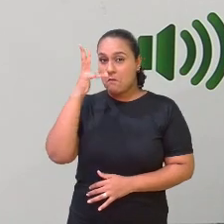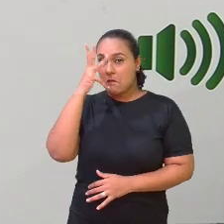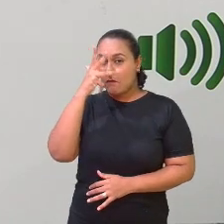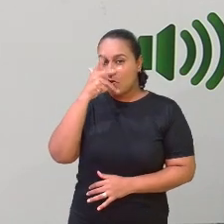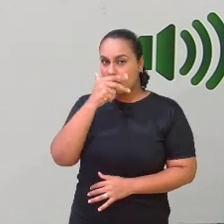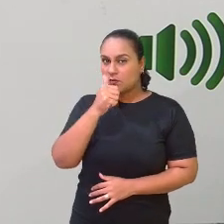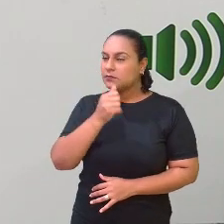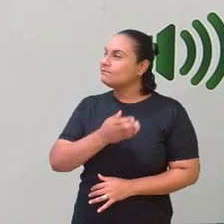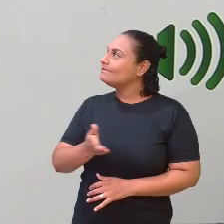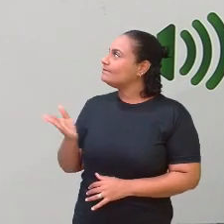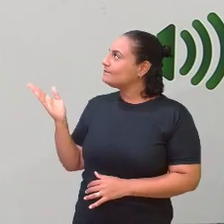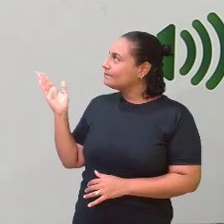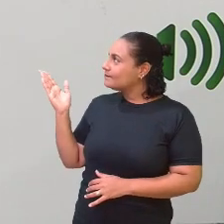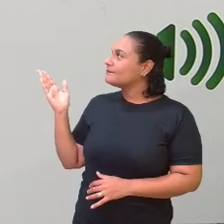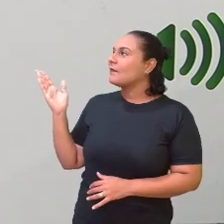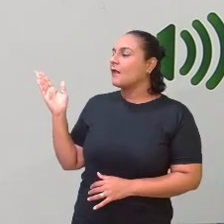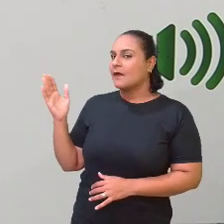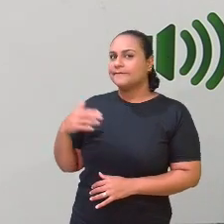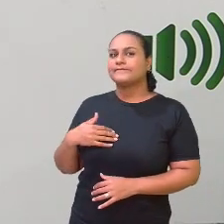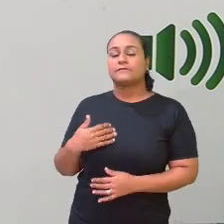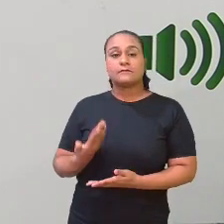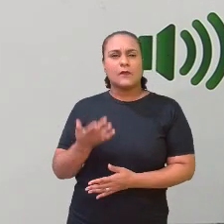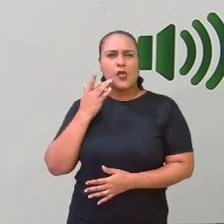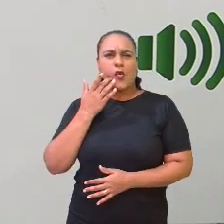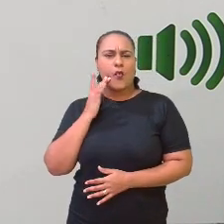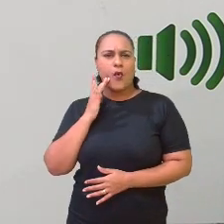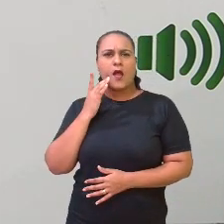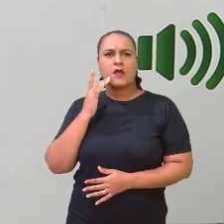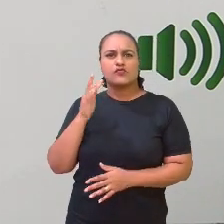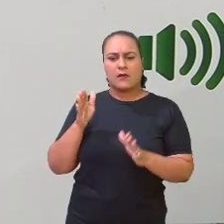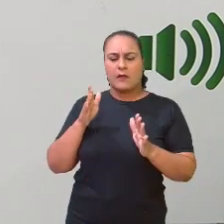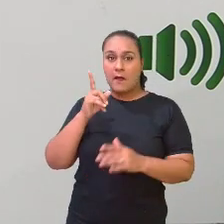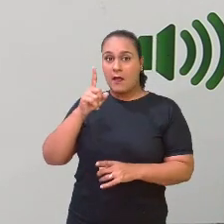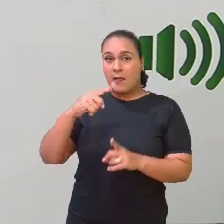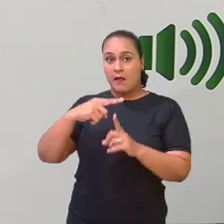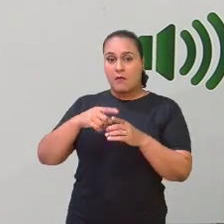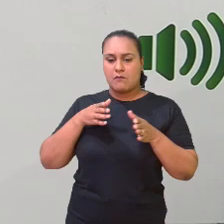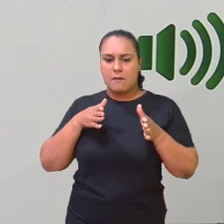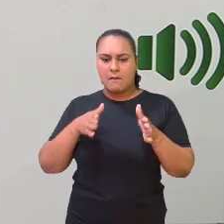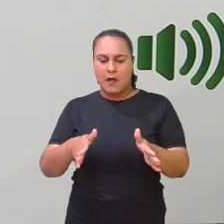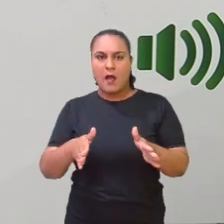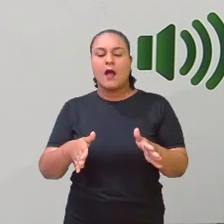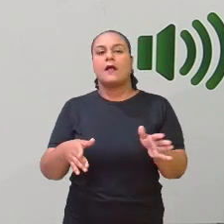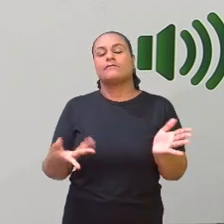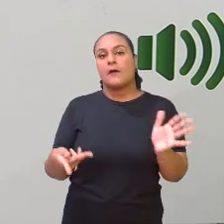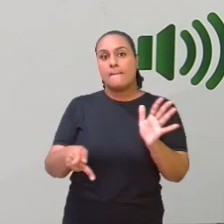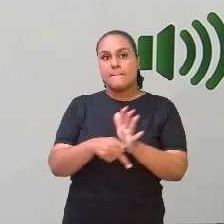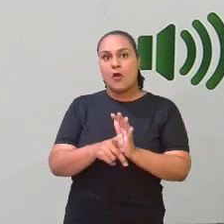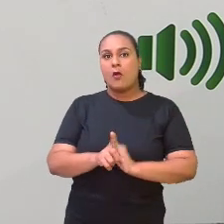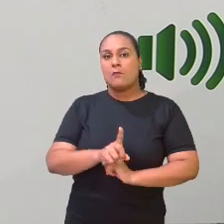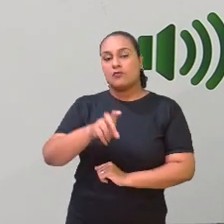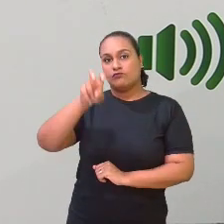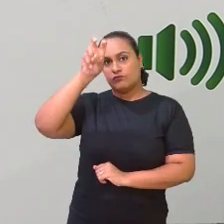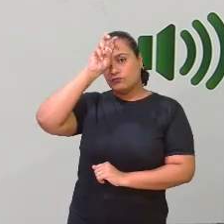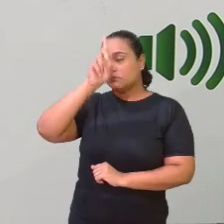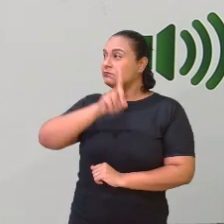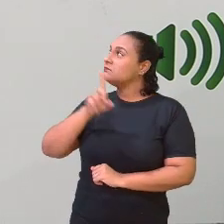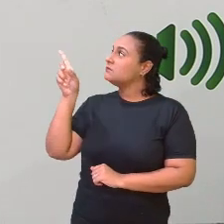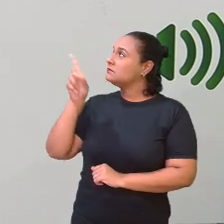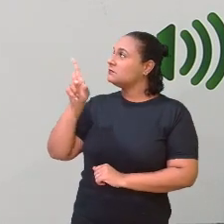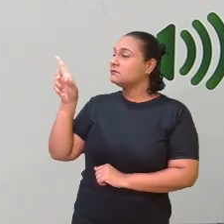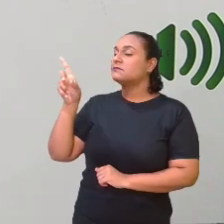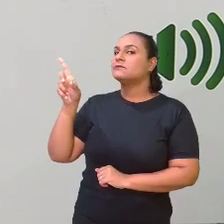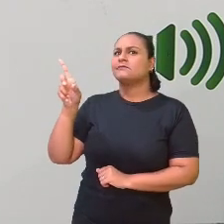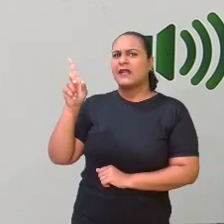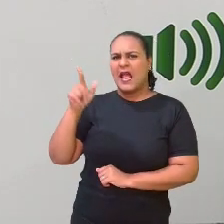né? Provavelmente de um sarcófago de algum dos faraós que existiu no passado. Então você vê como